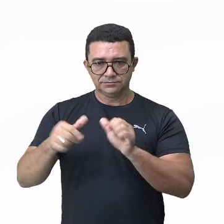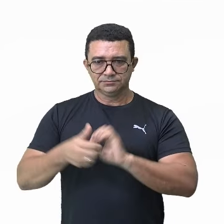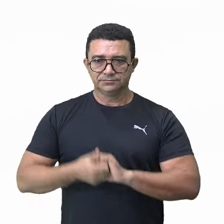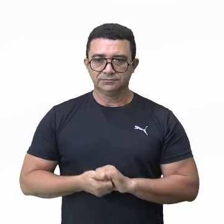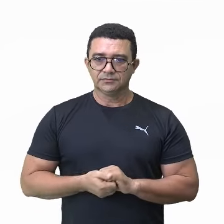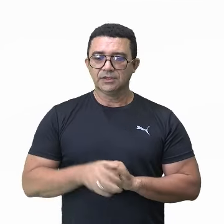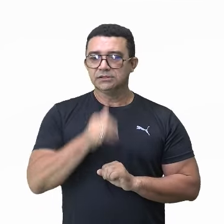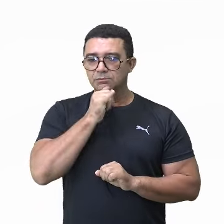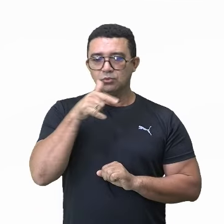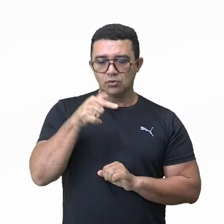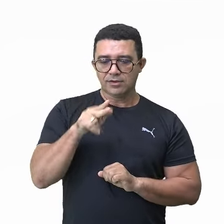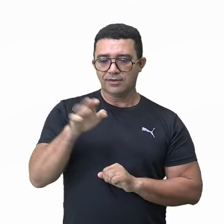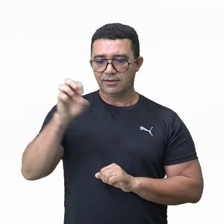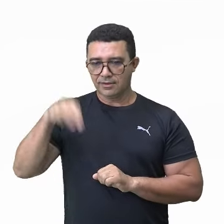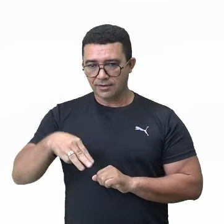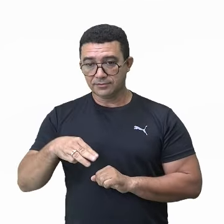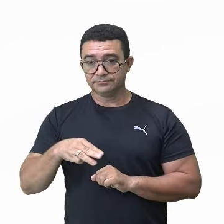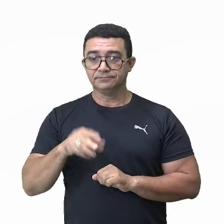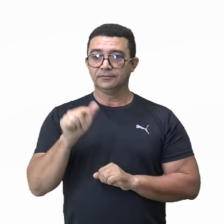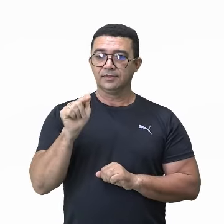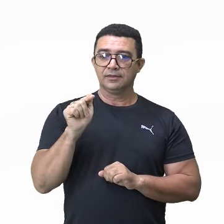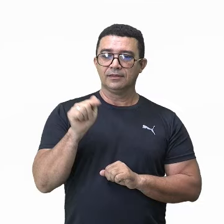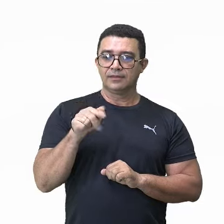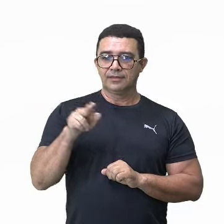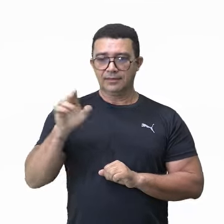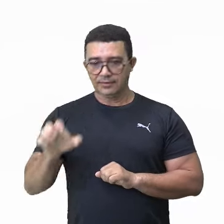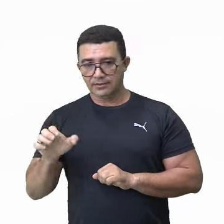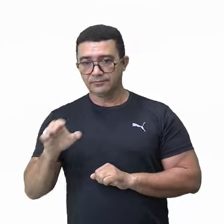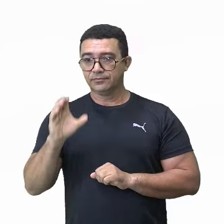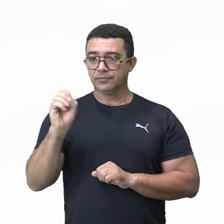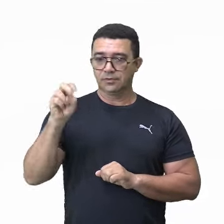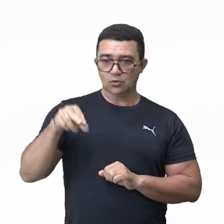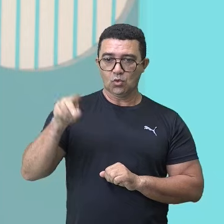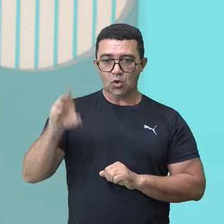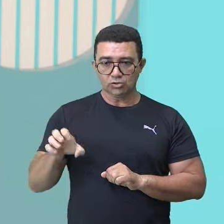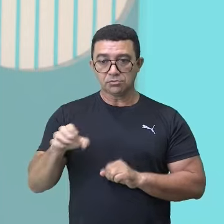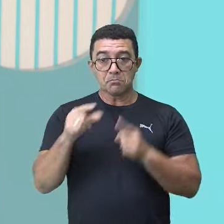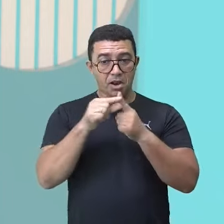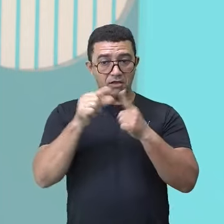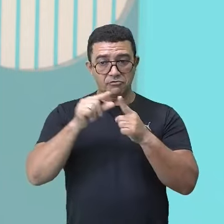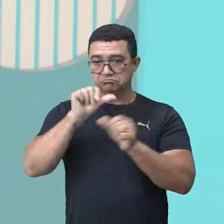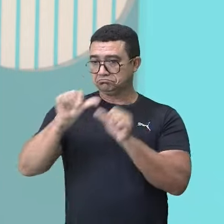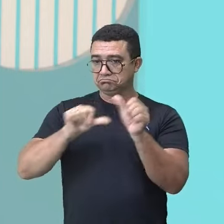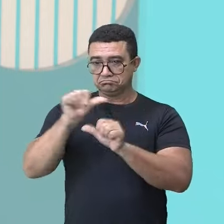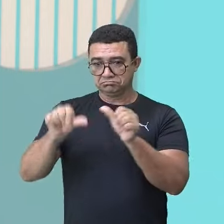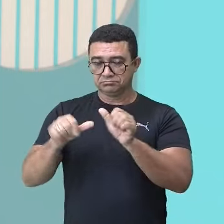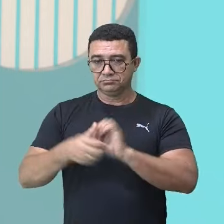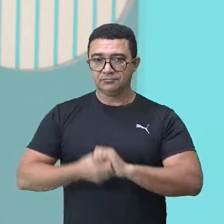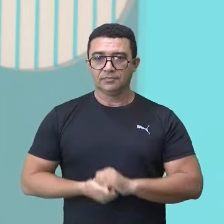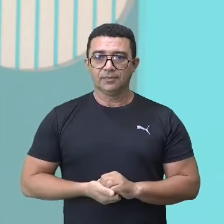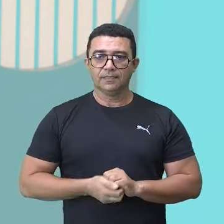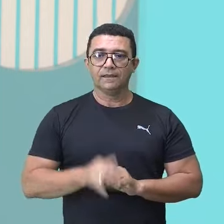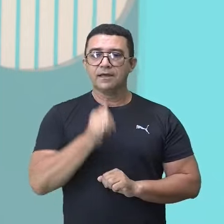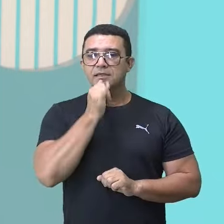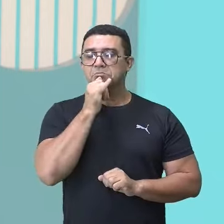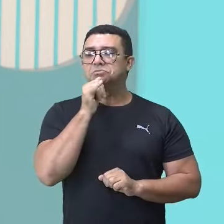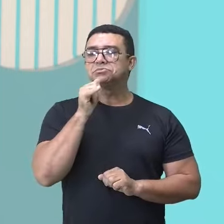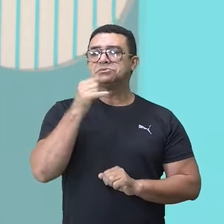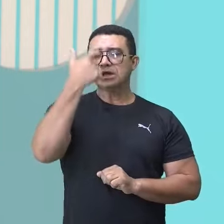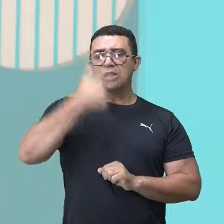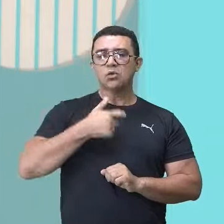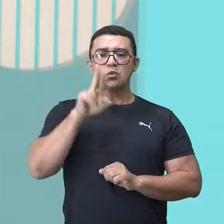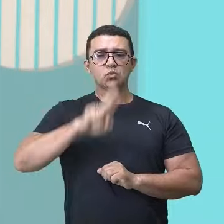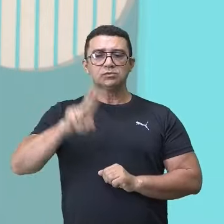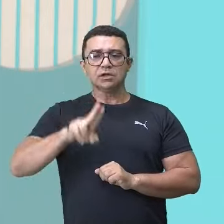quem que onde só quero que vocês entendam algo aqui comigo Olha só se eu por exemplo usar o quem eu